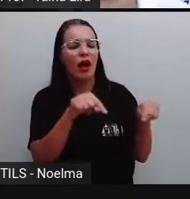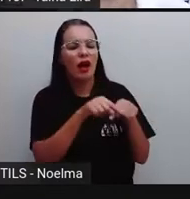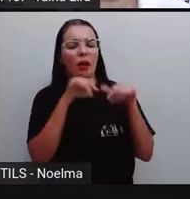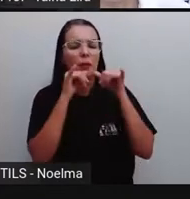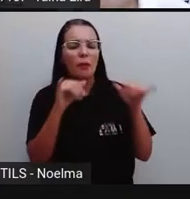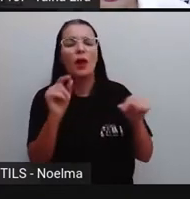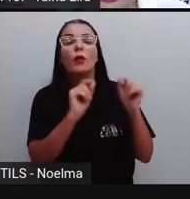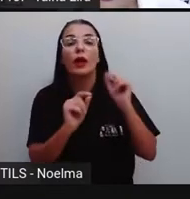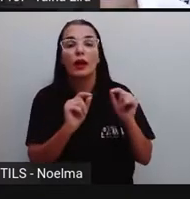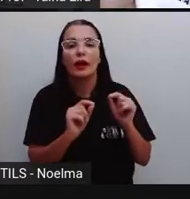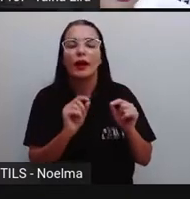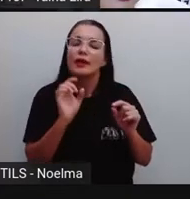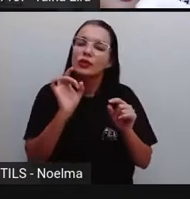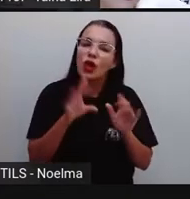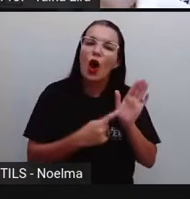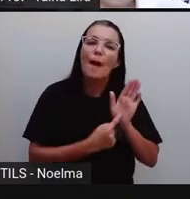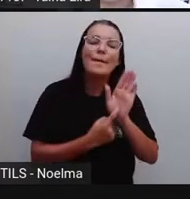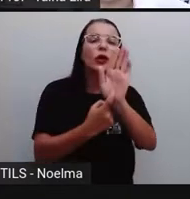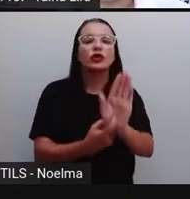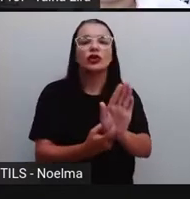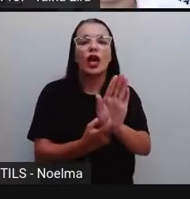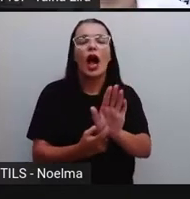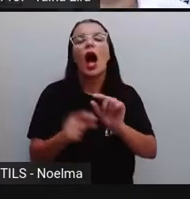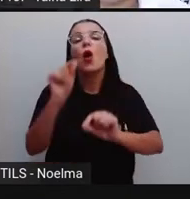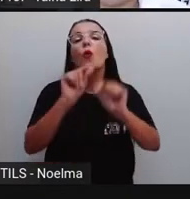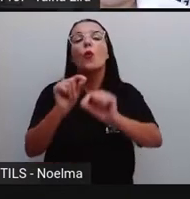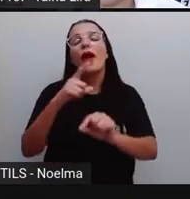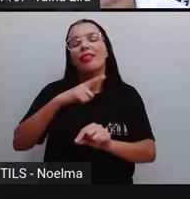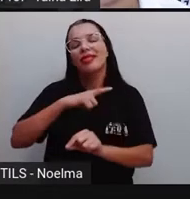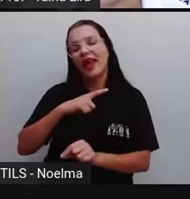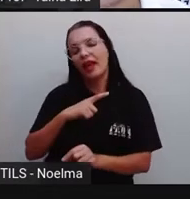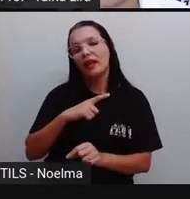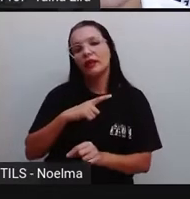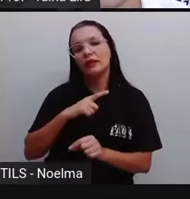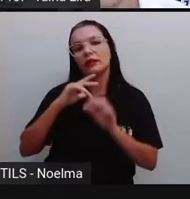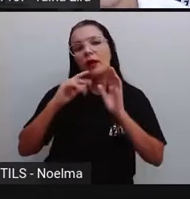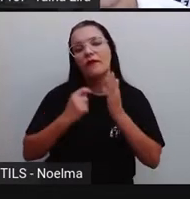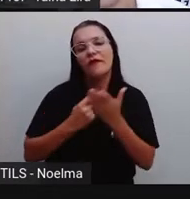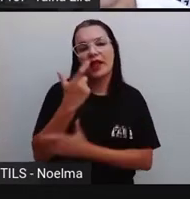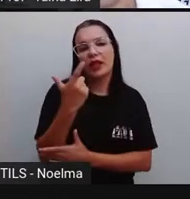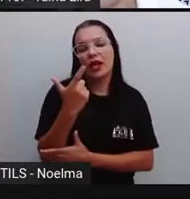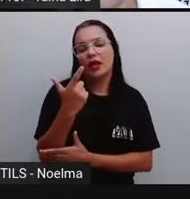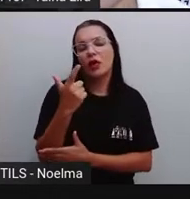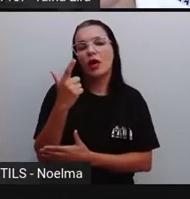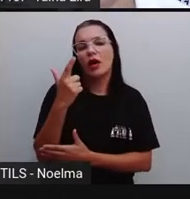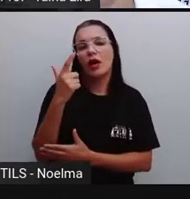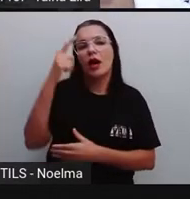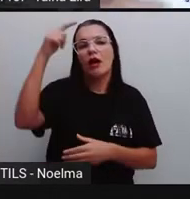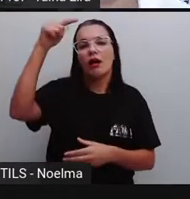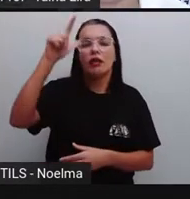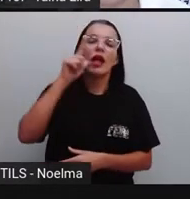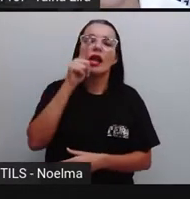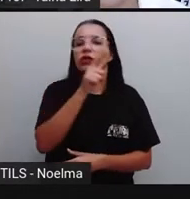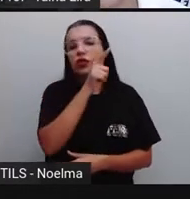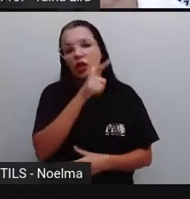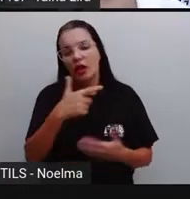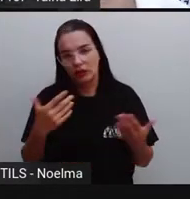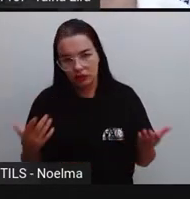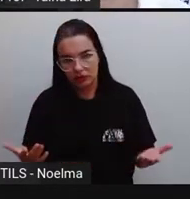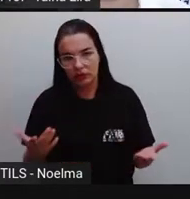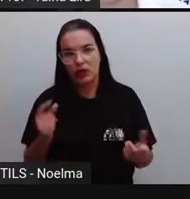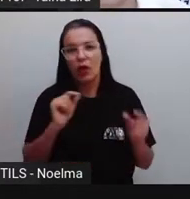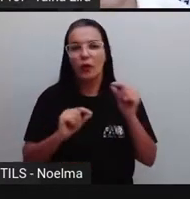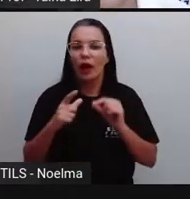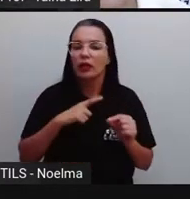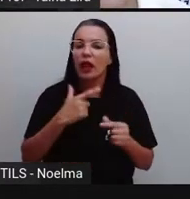é mostrar, né, o que é algumas coisas. Claro que o restaurante tem outros